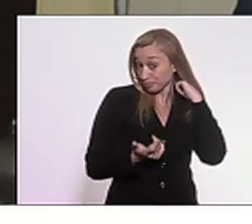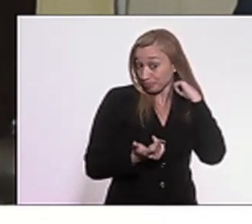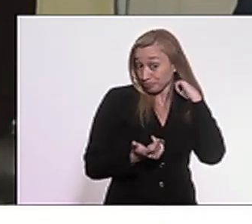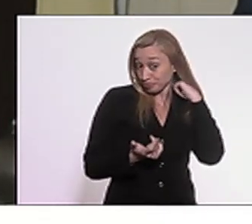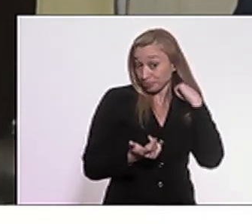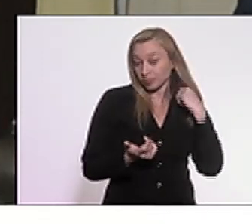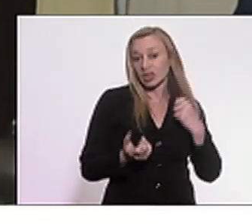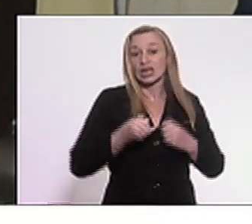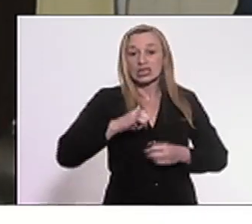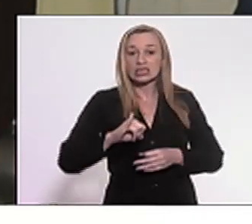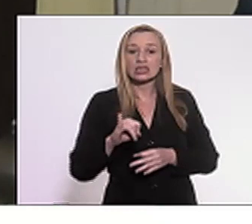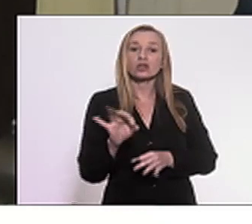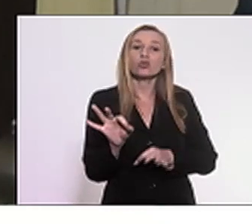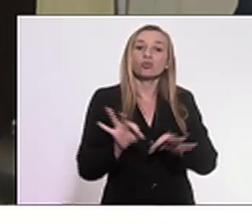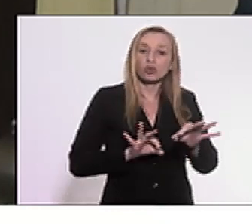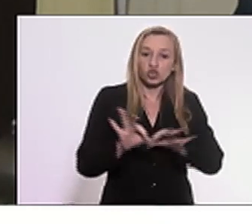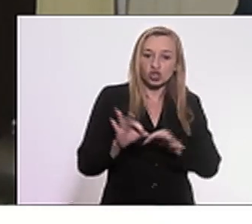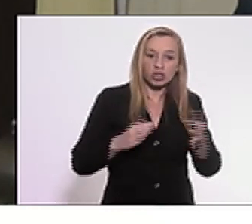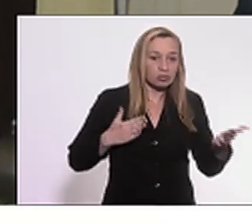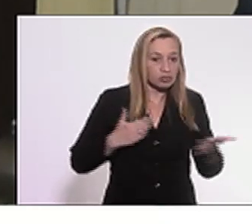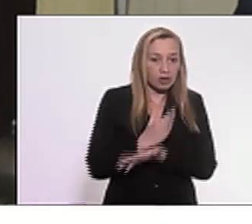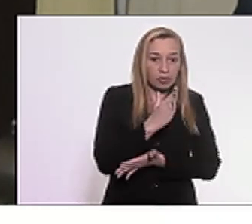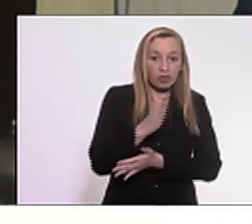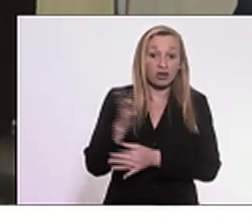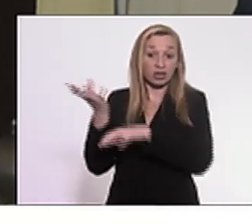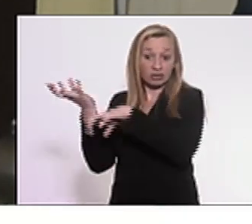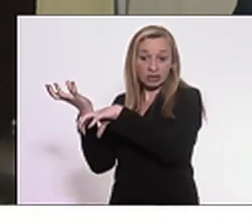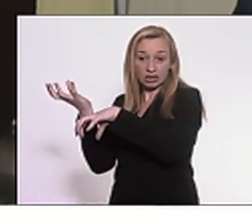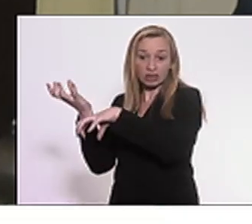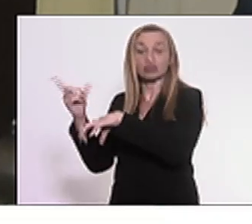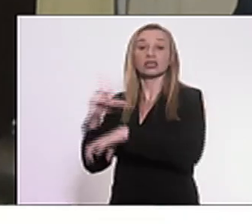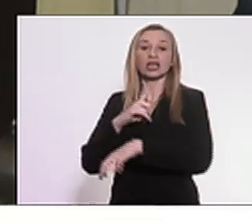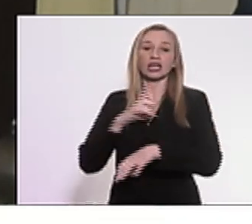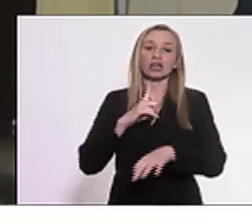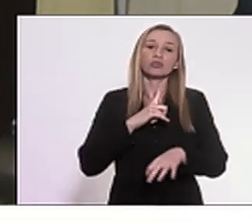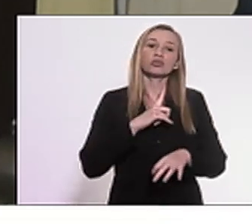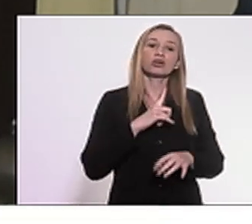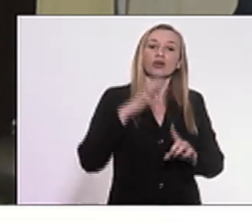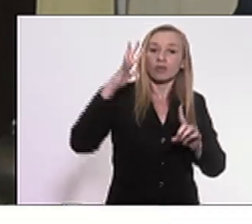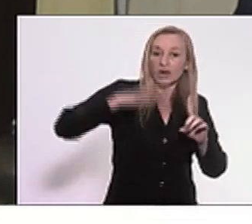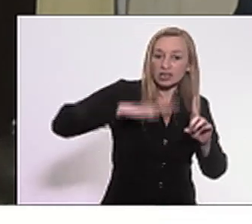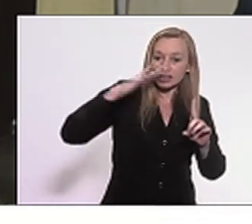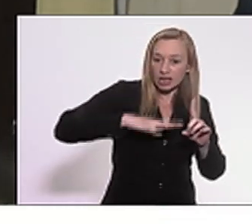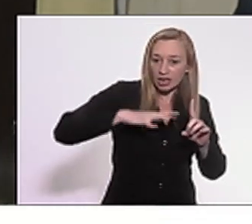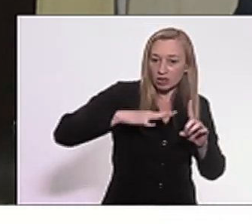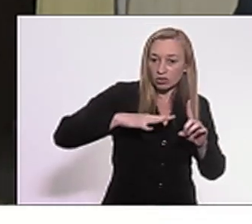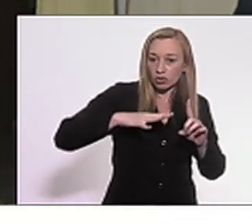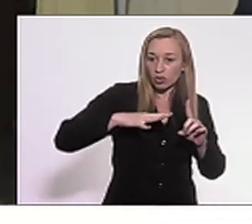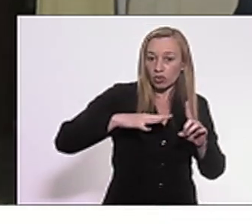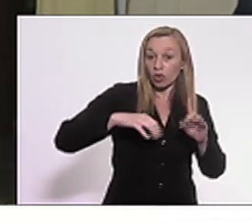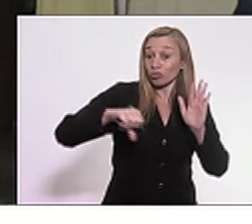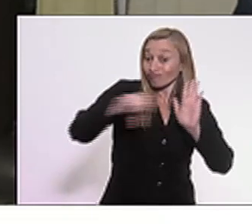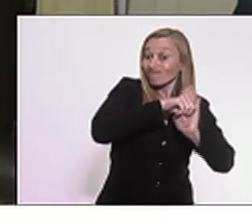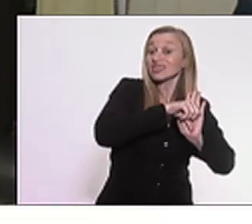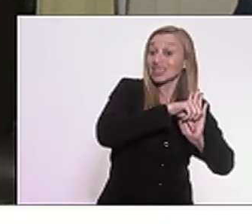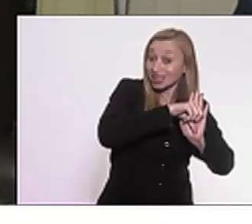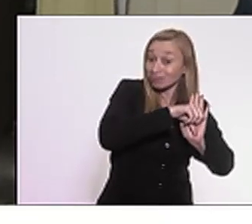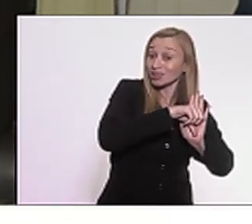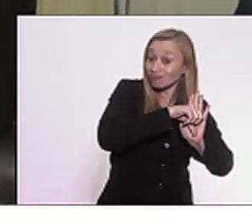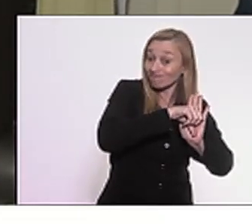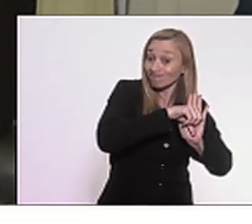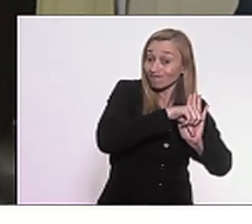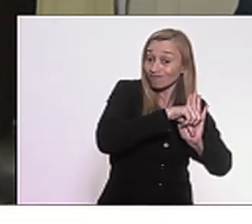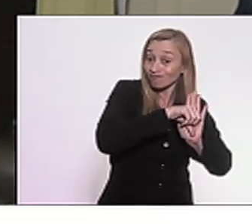Se o projeto passar no Senado, nós vamos ter agora o assédio moral como crime, efetivamente incluído no